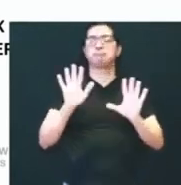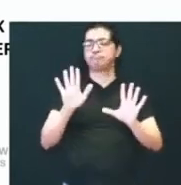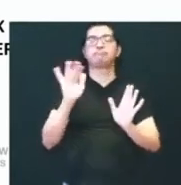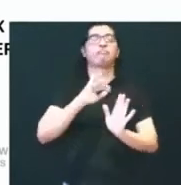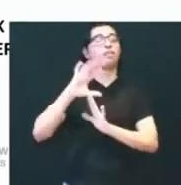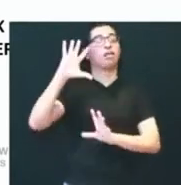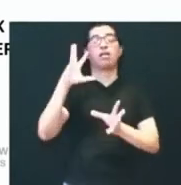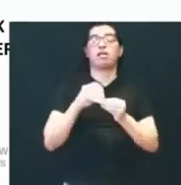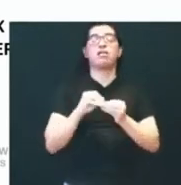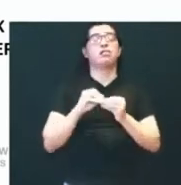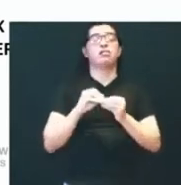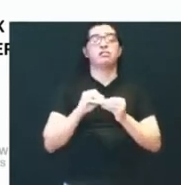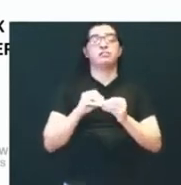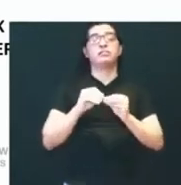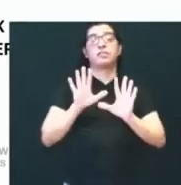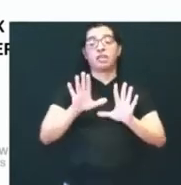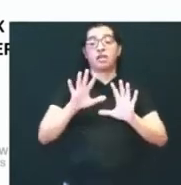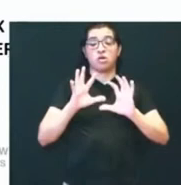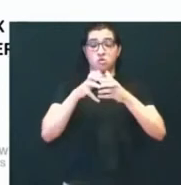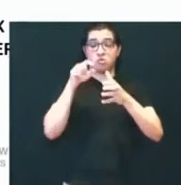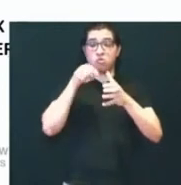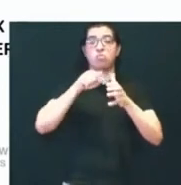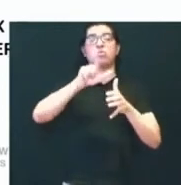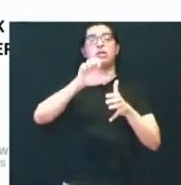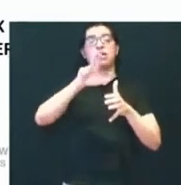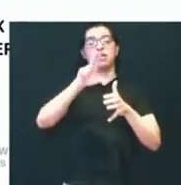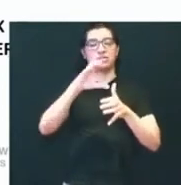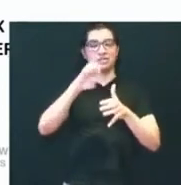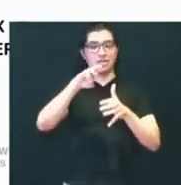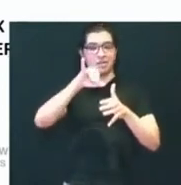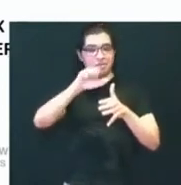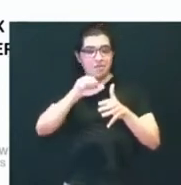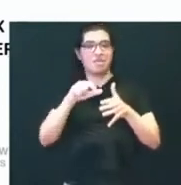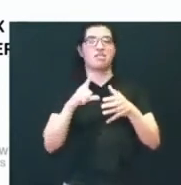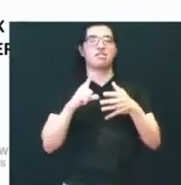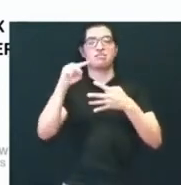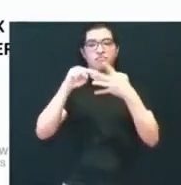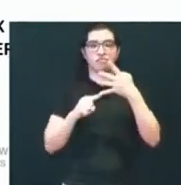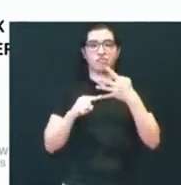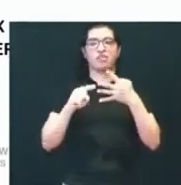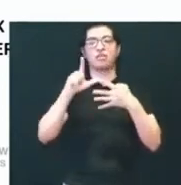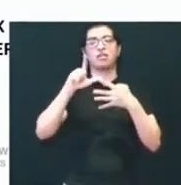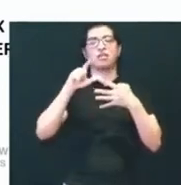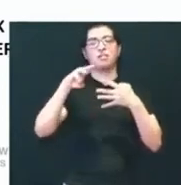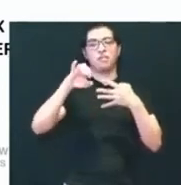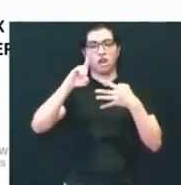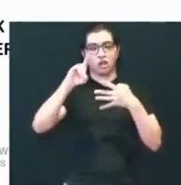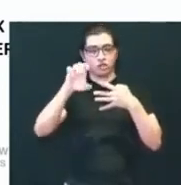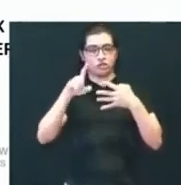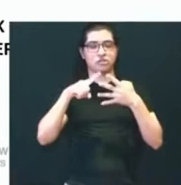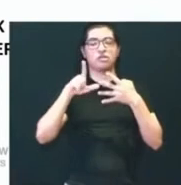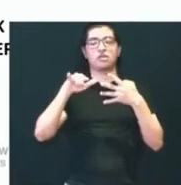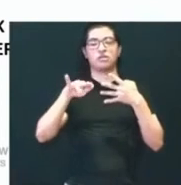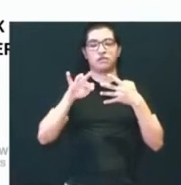gente pode definir que as leucemias podem ser mieloide ou linfóide, e